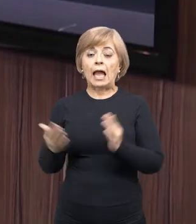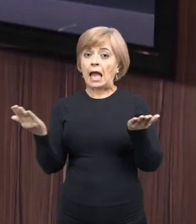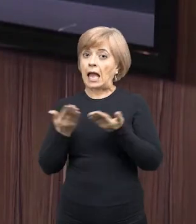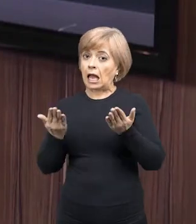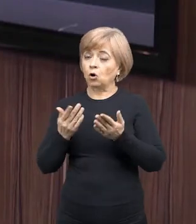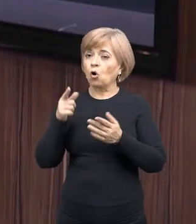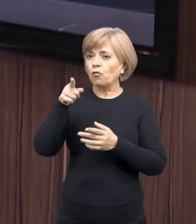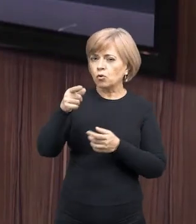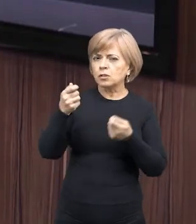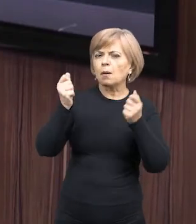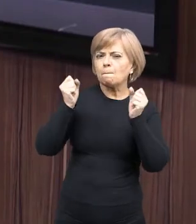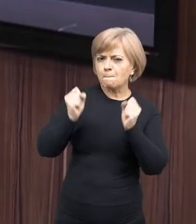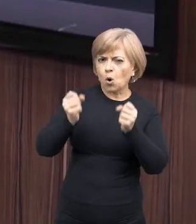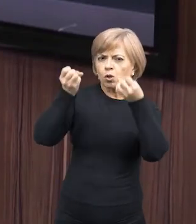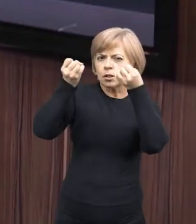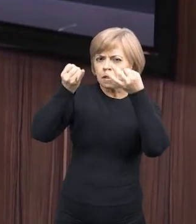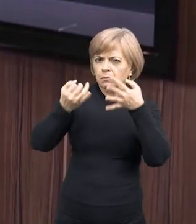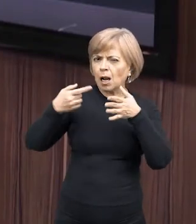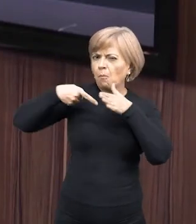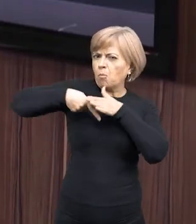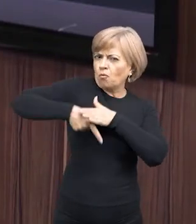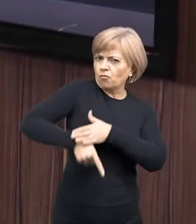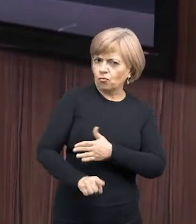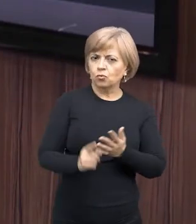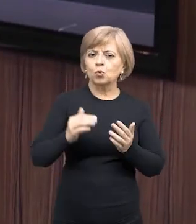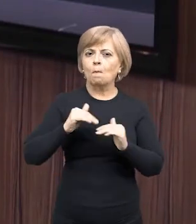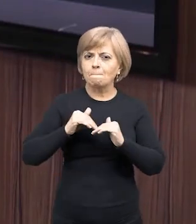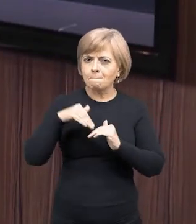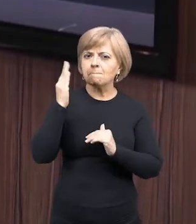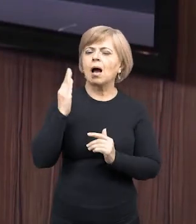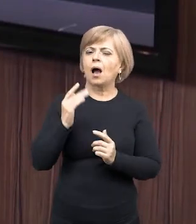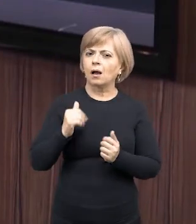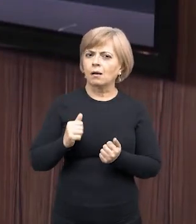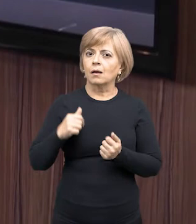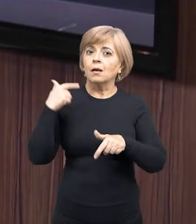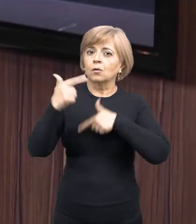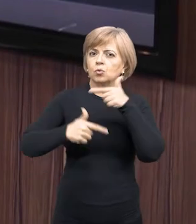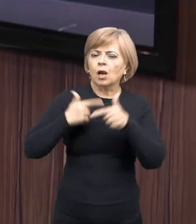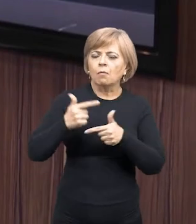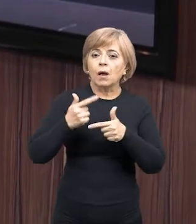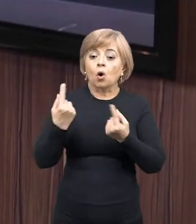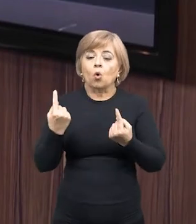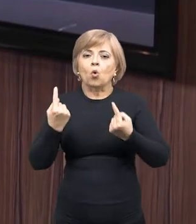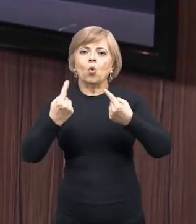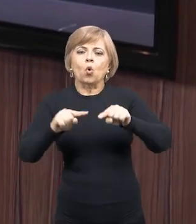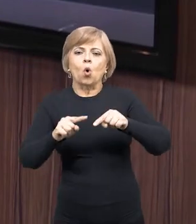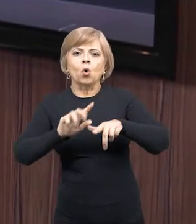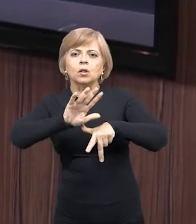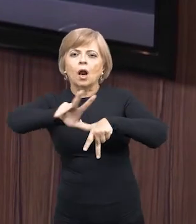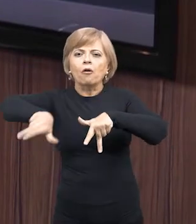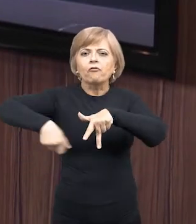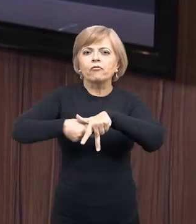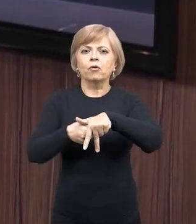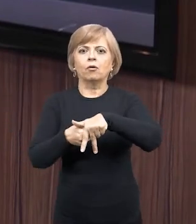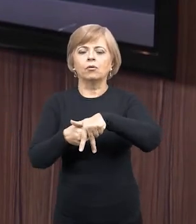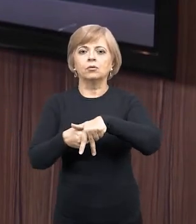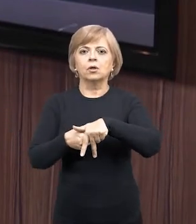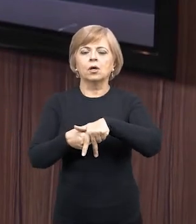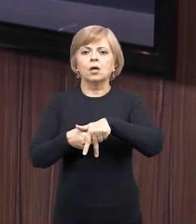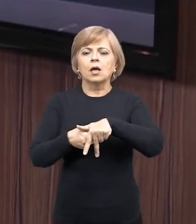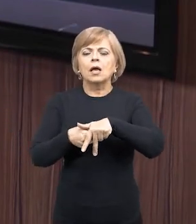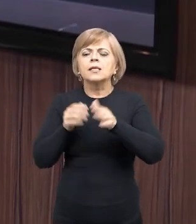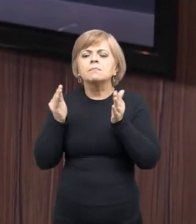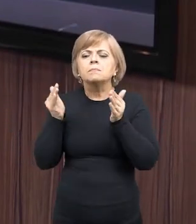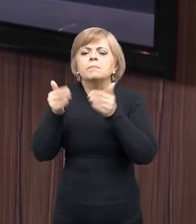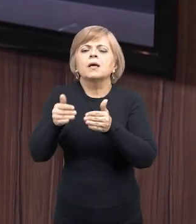senhor aprofundasse um pouco mais a respeito do combate às fraudes em um desses casos, que mais